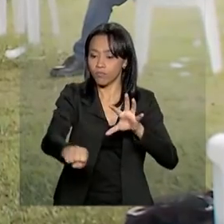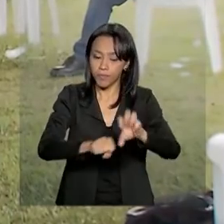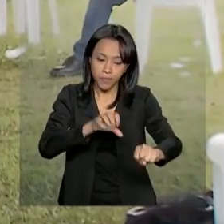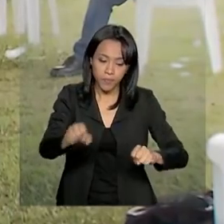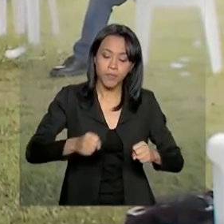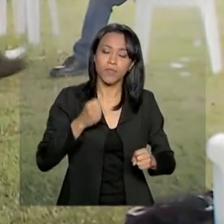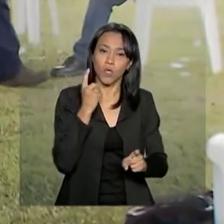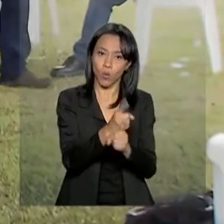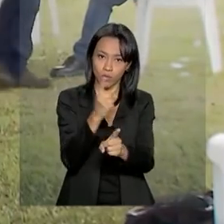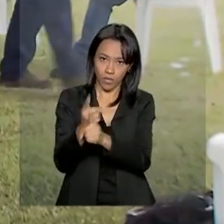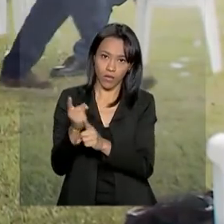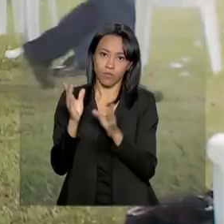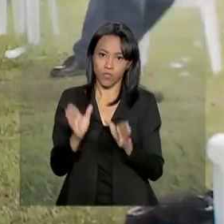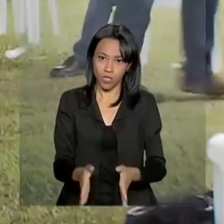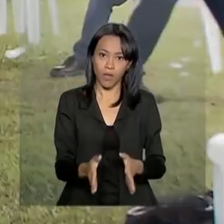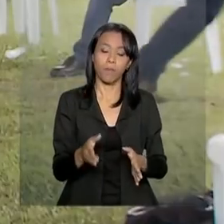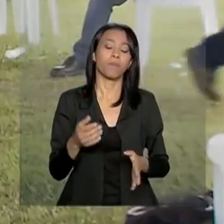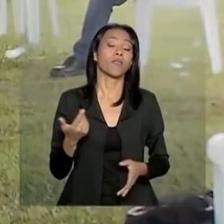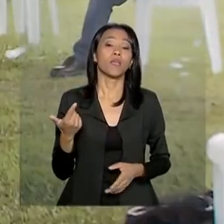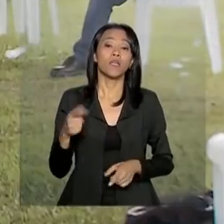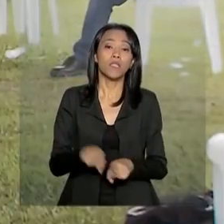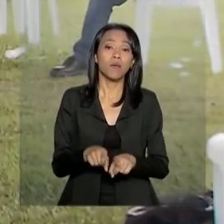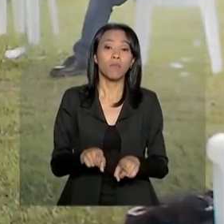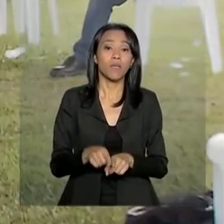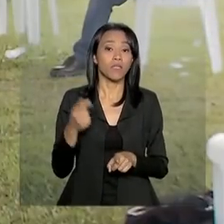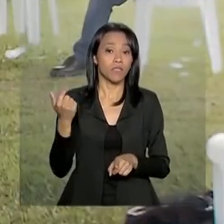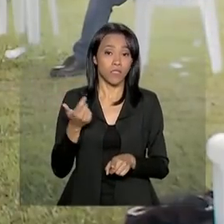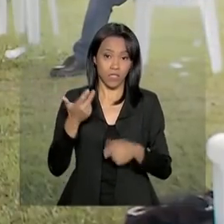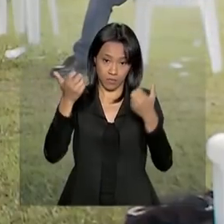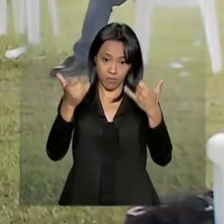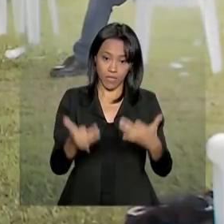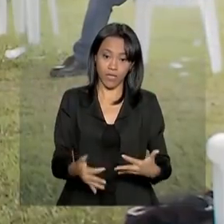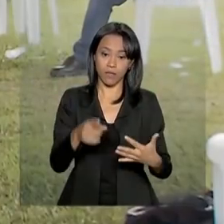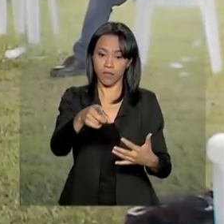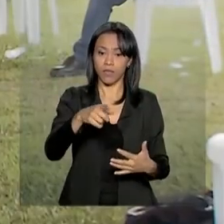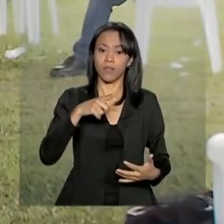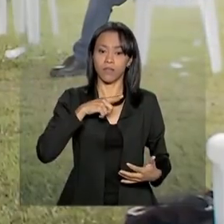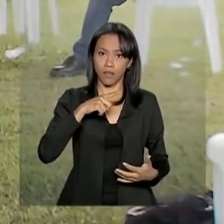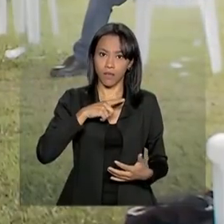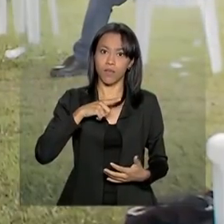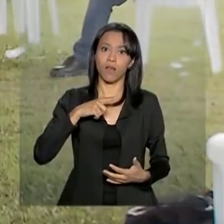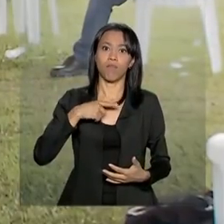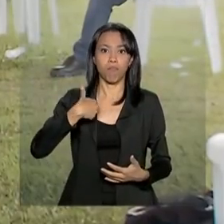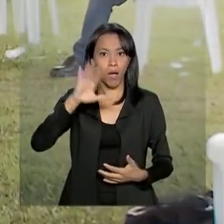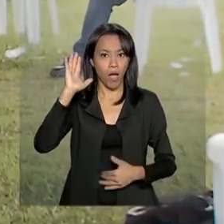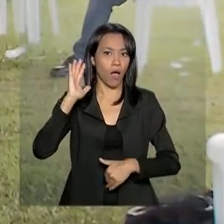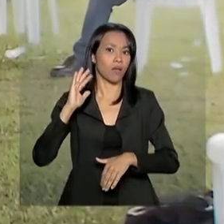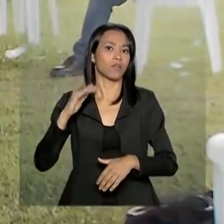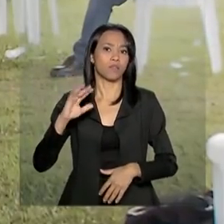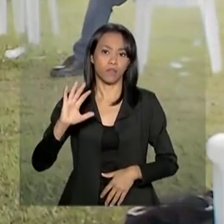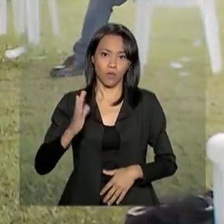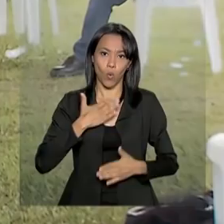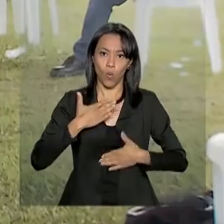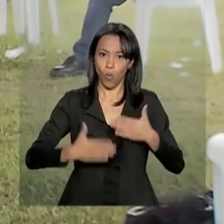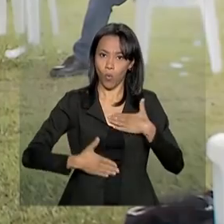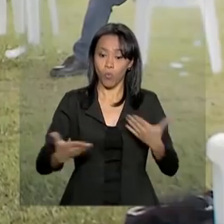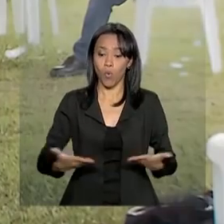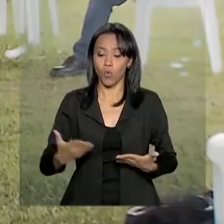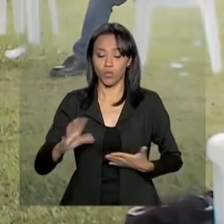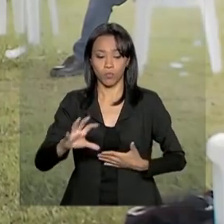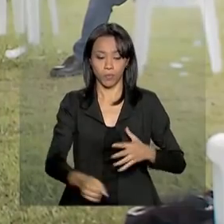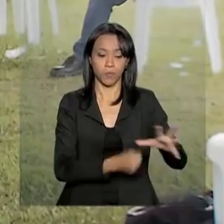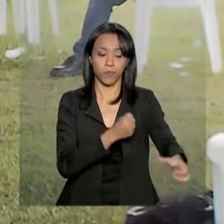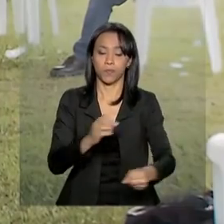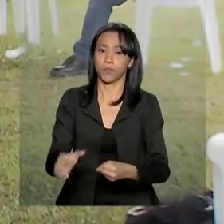segundo a expectativa do tenente Pedro Aihara, a expectativa é que aumente muito o número de corpos resgatados hoje